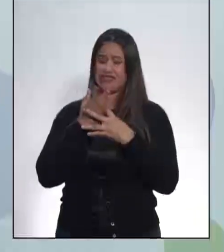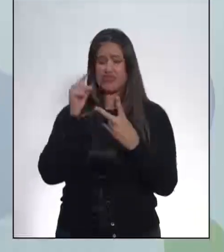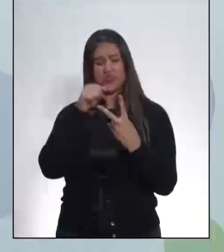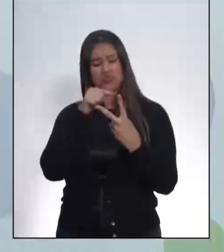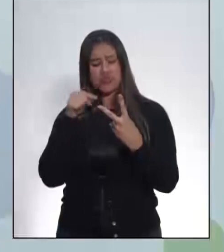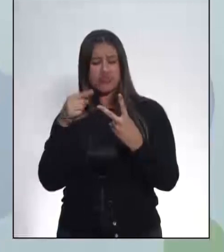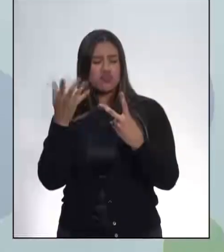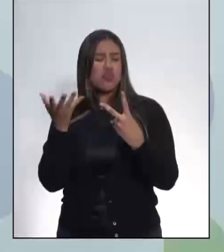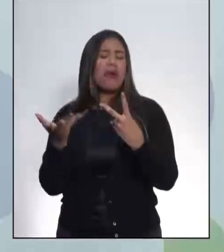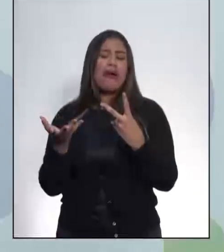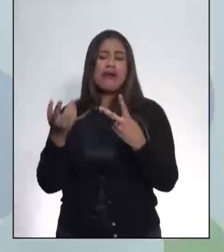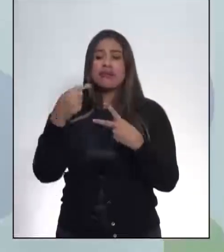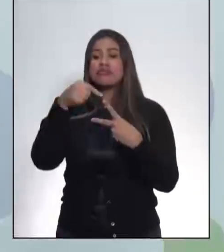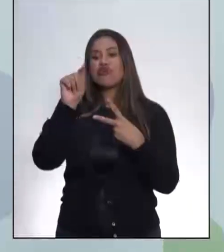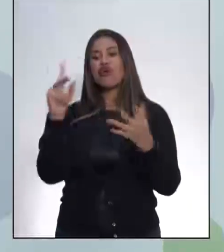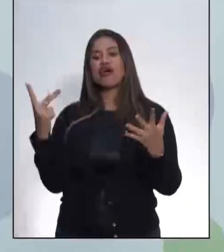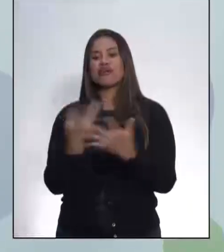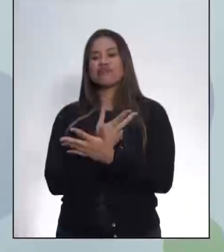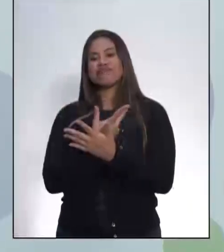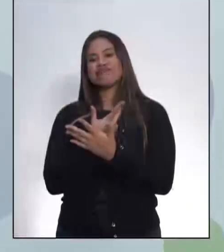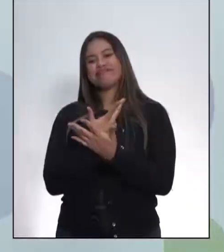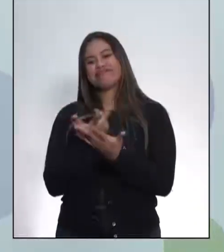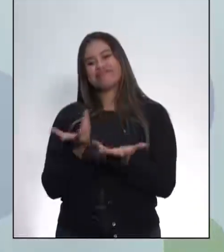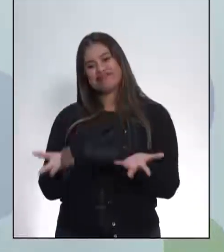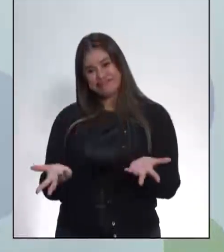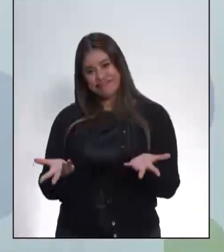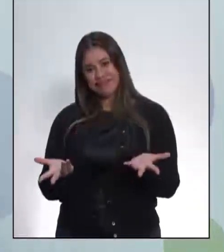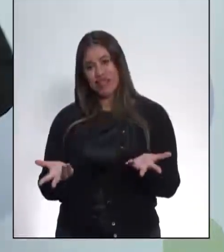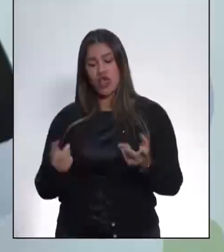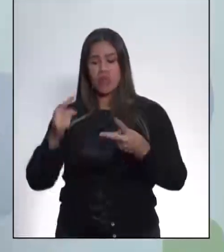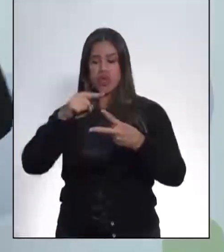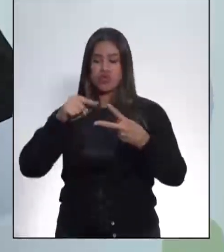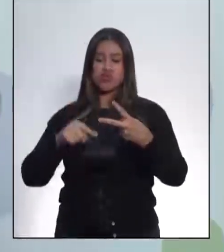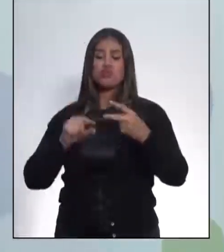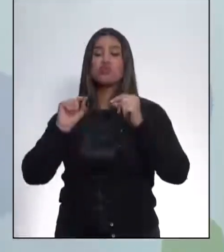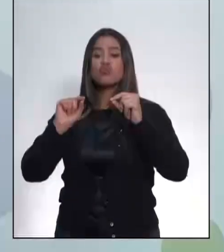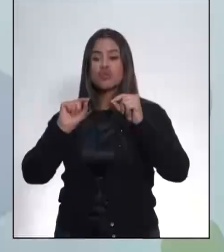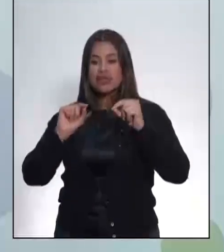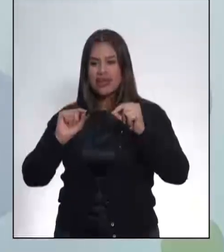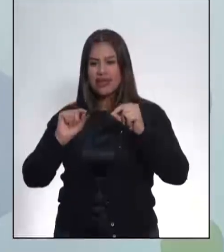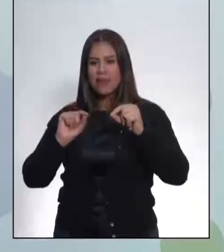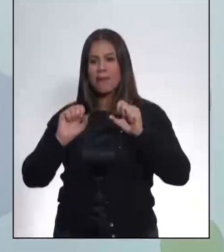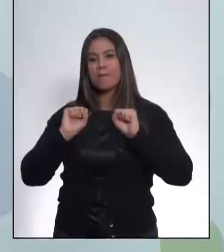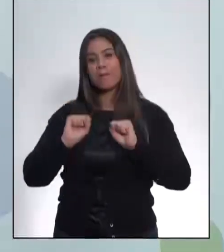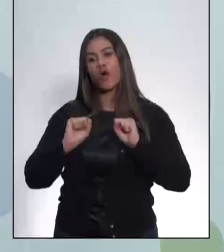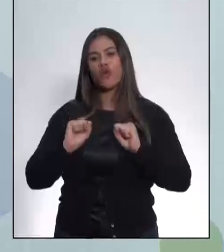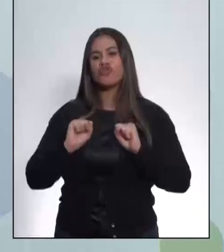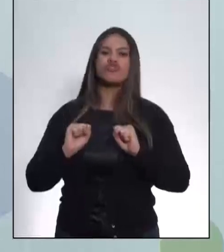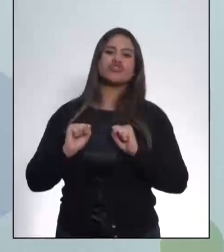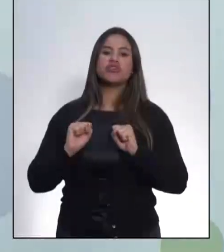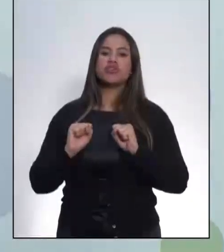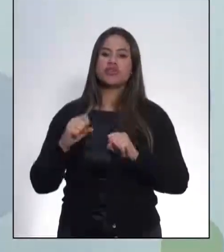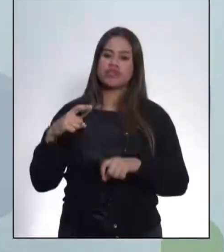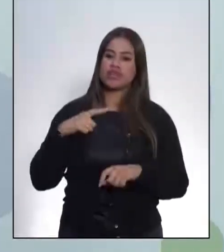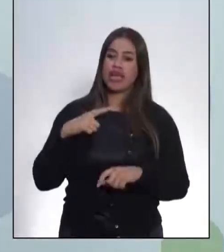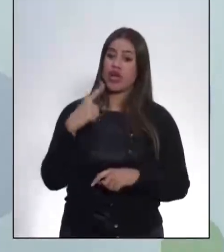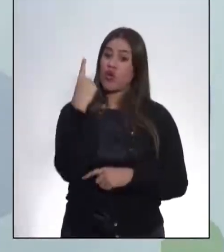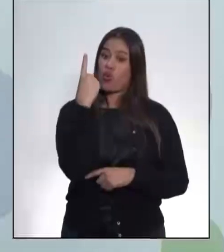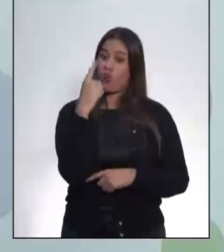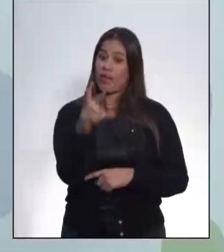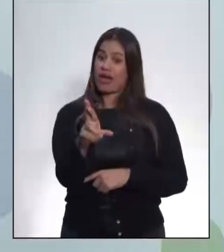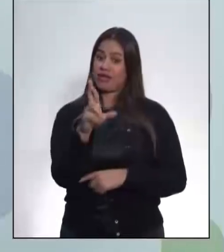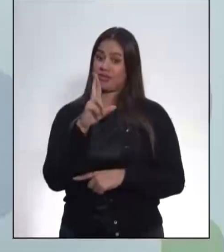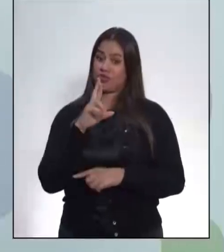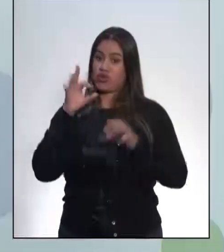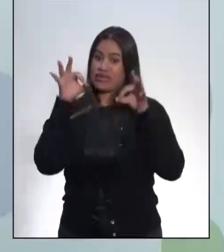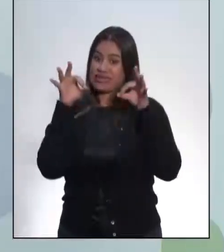vezes é azarado e marca sempre errada. Por que você fica sempre entre 2? Porque é muito comum no Enem acontecer o seguinte, você tem uma resposta que é